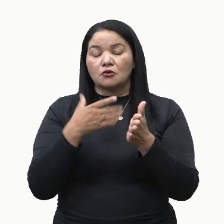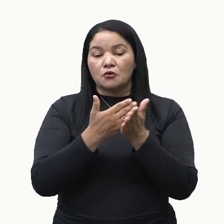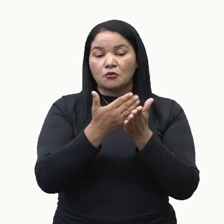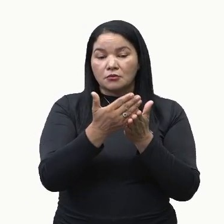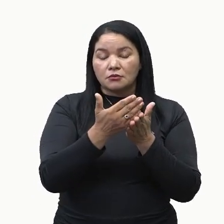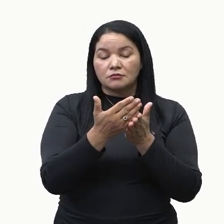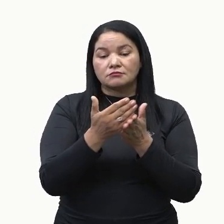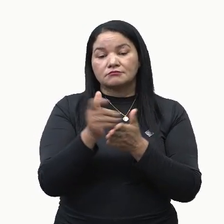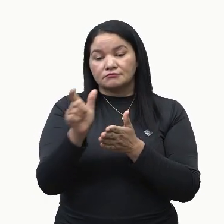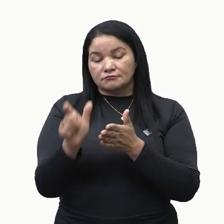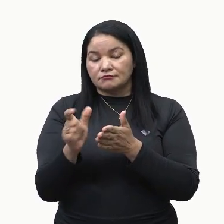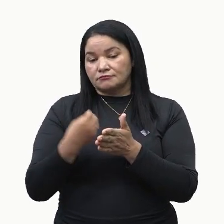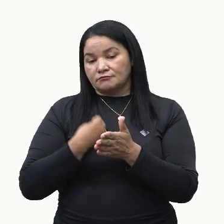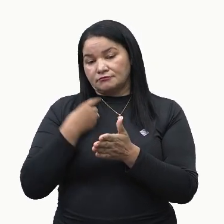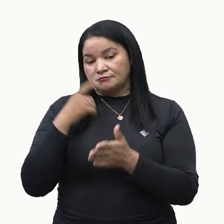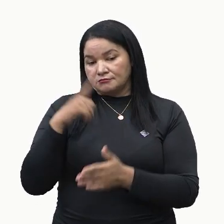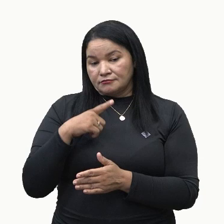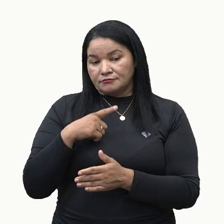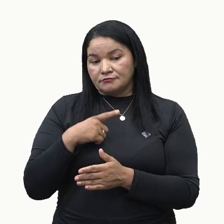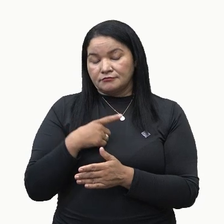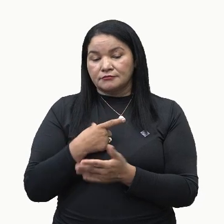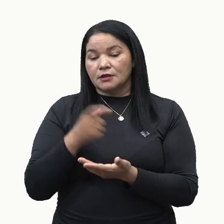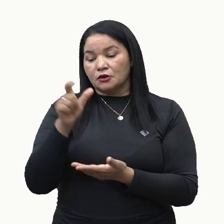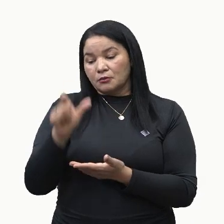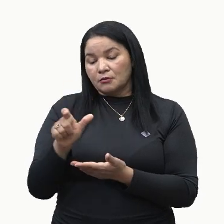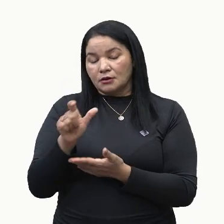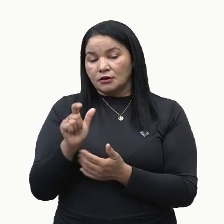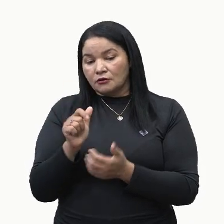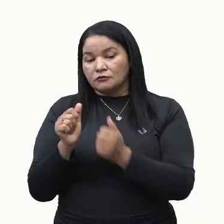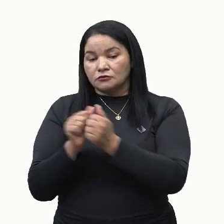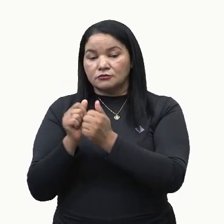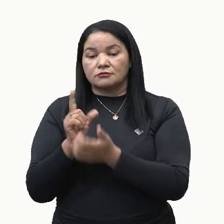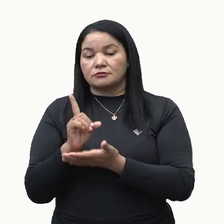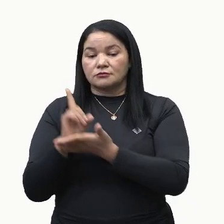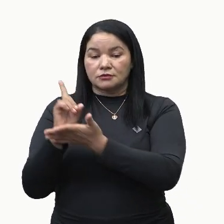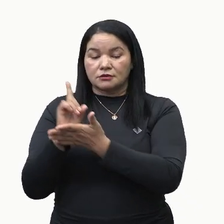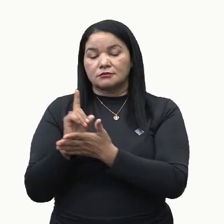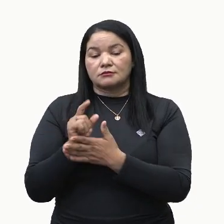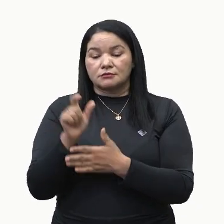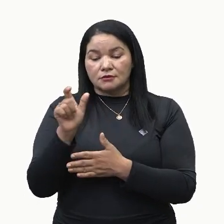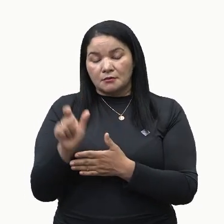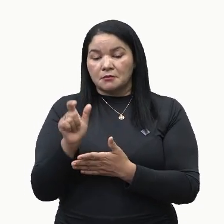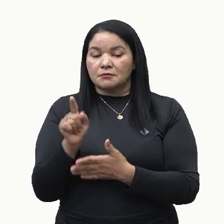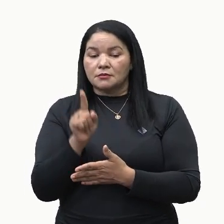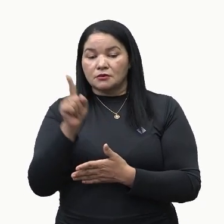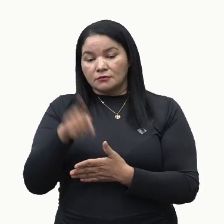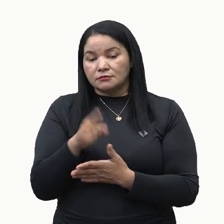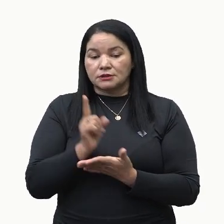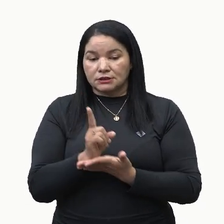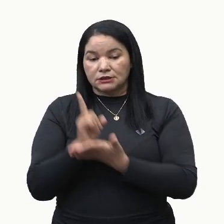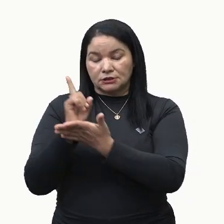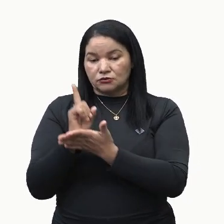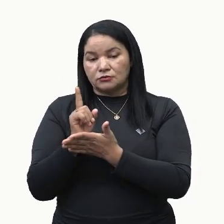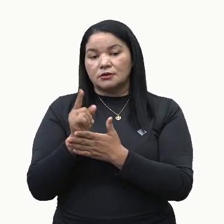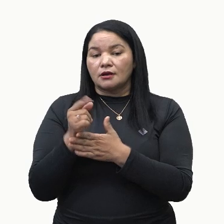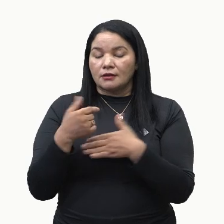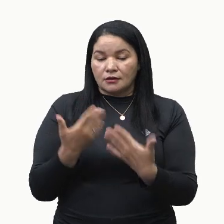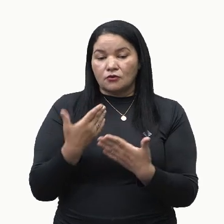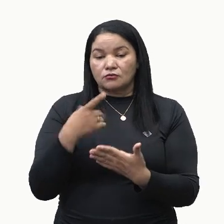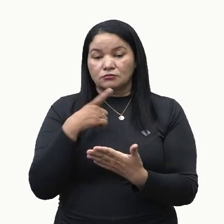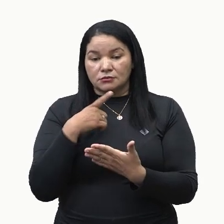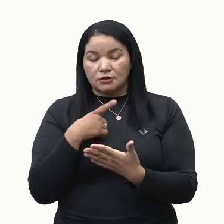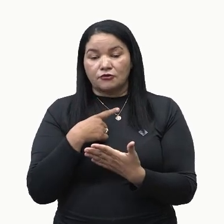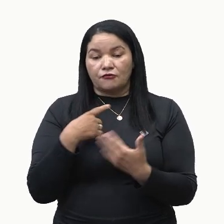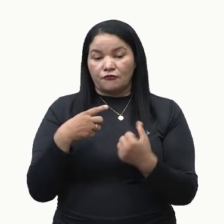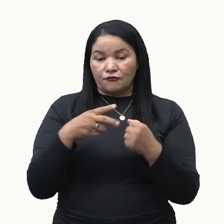palavra já existia, a palavra estava voltada para Deus, a palavra era Deus. Então temos